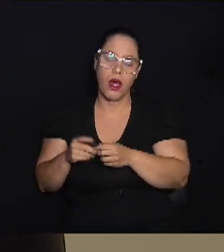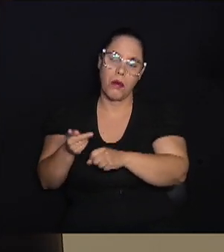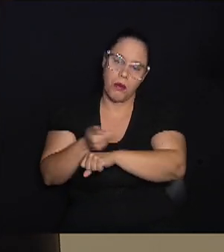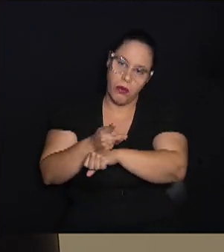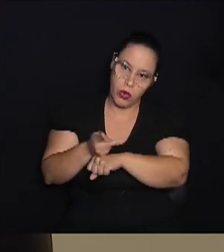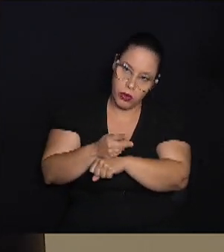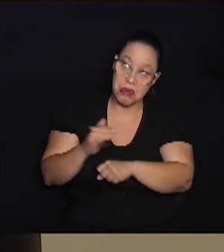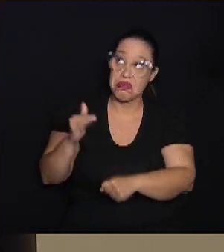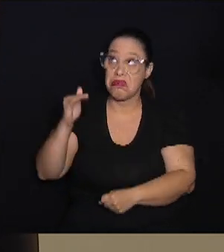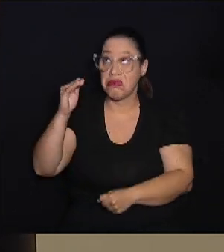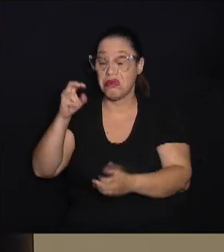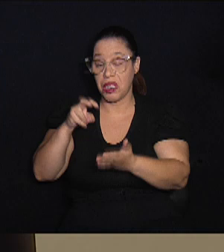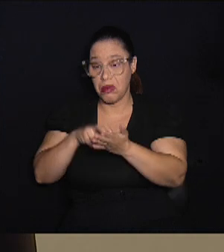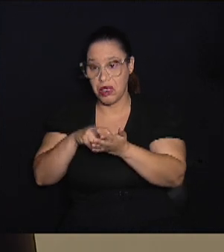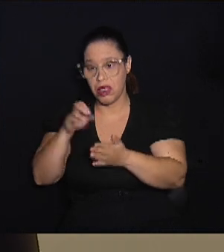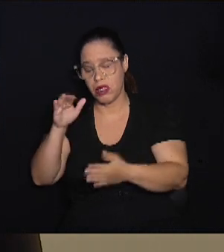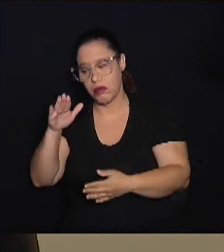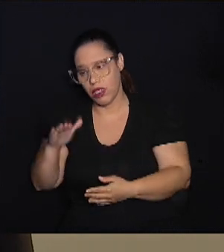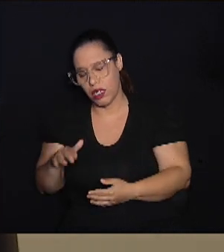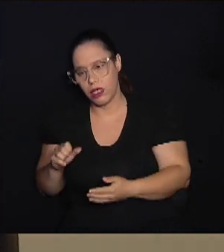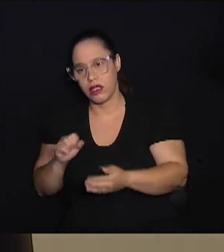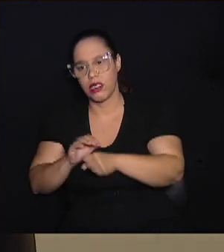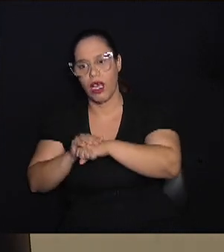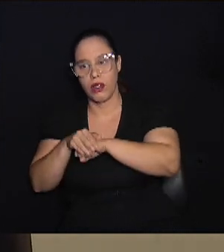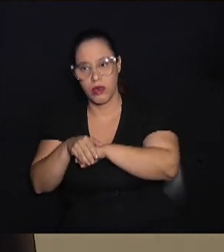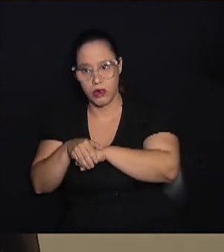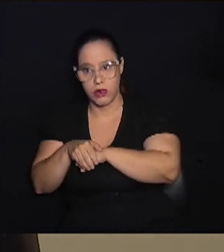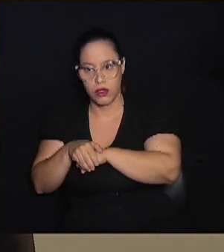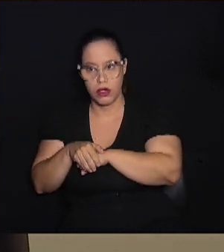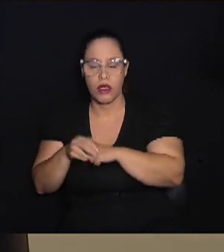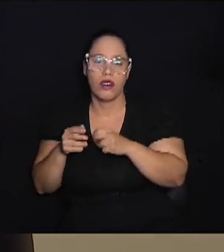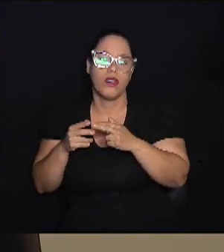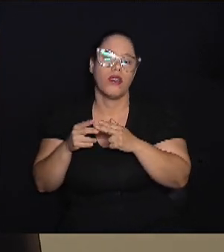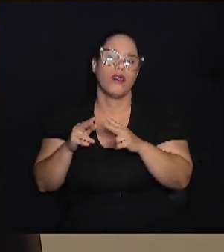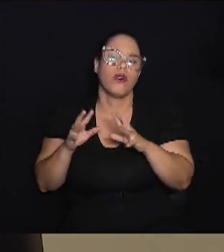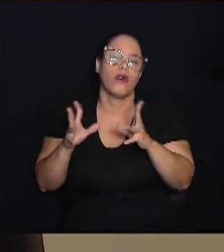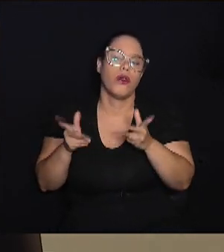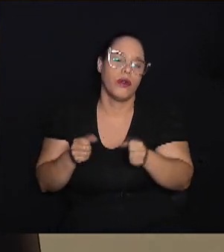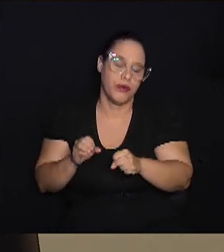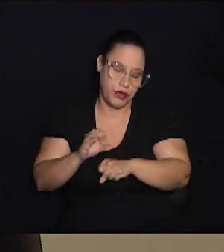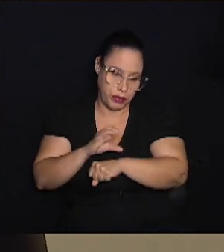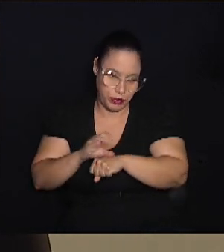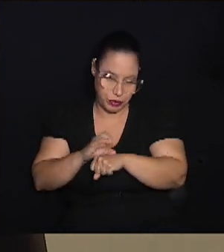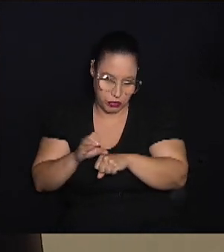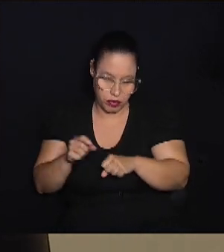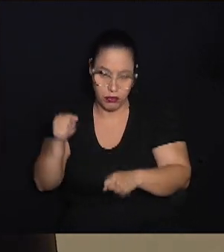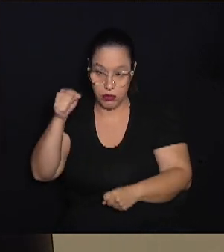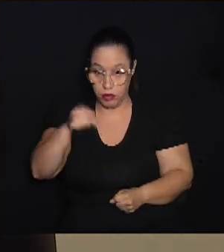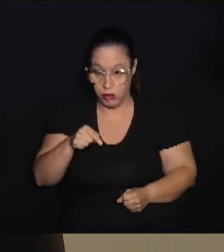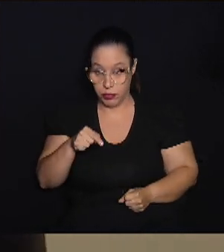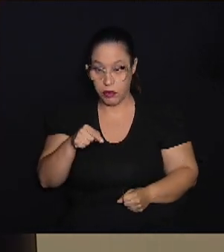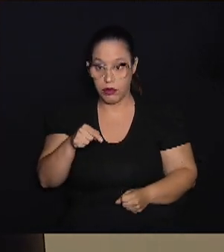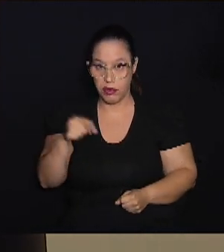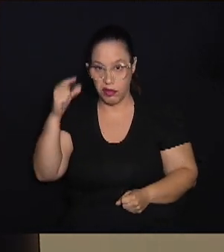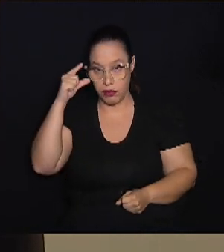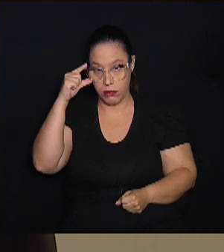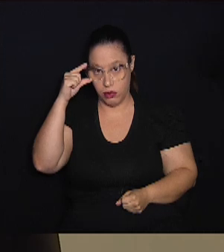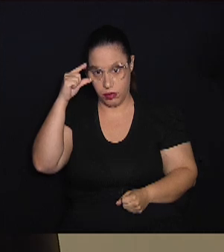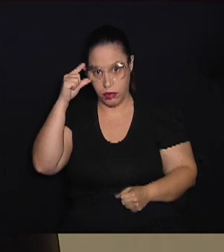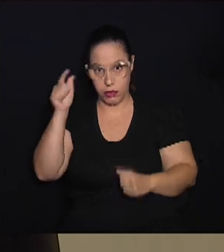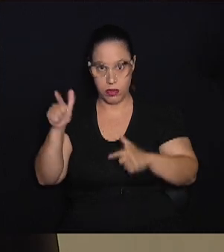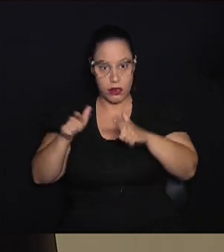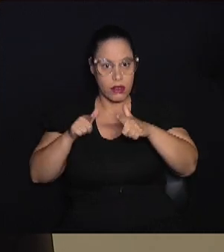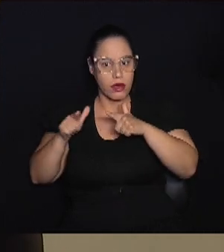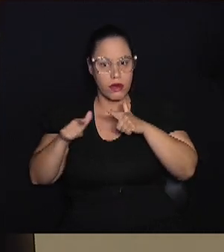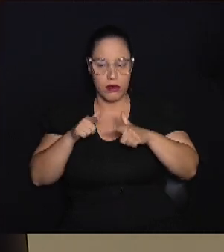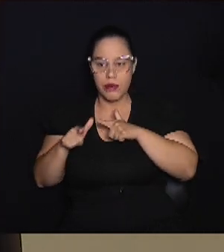do período da manhã, da tarde ou da noite. E todos esses cursos vão ser ministrados aqui, onde a gente vai também trabalhar